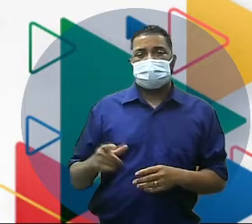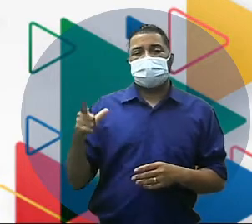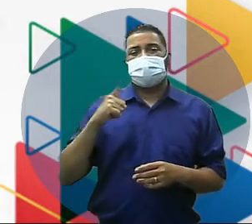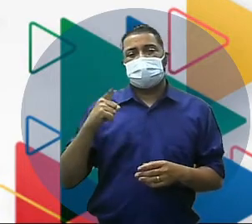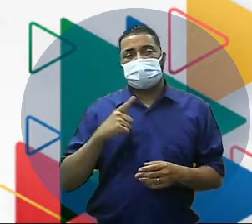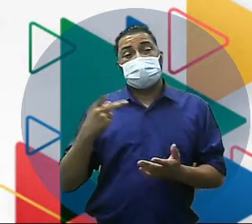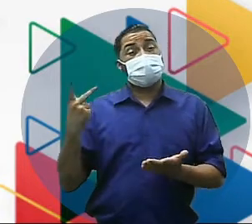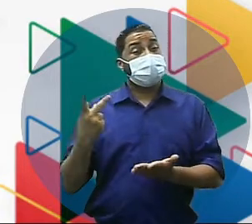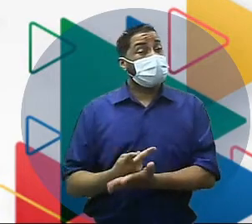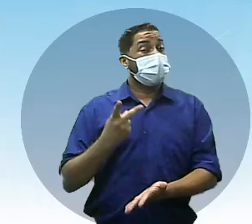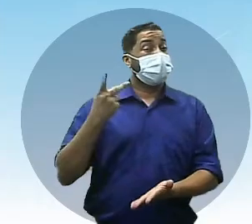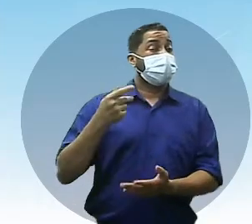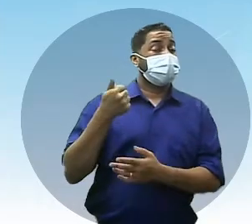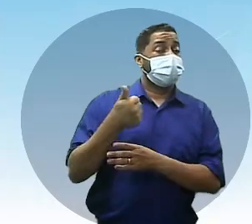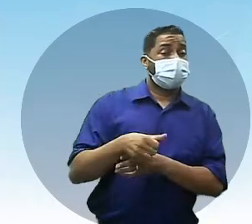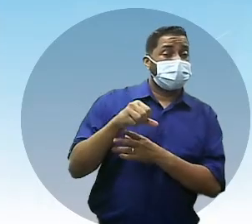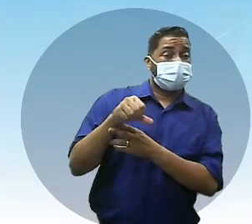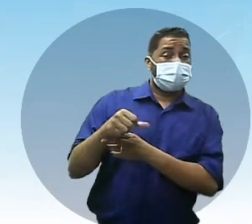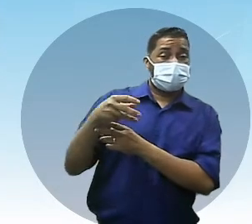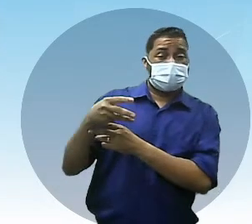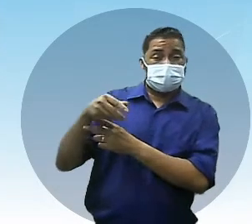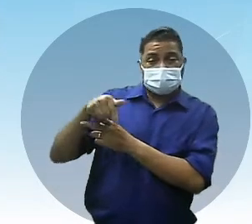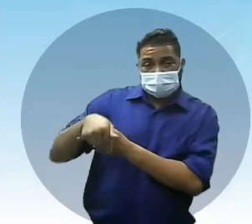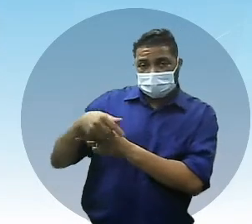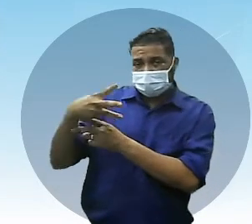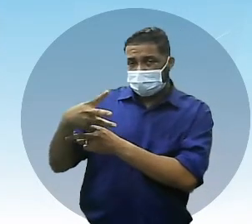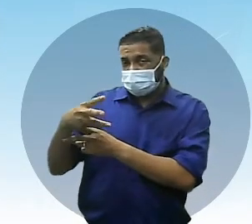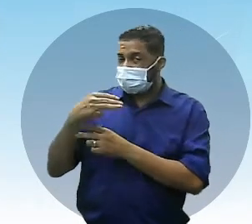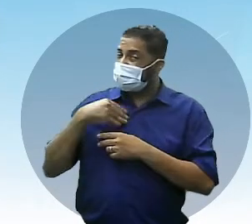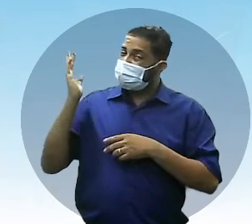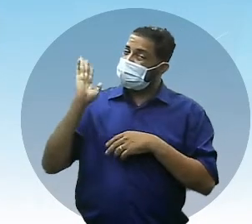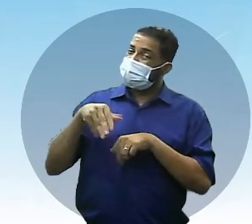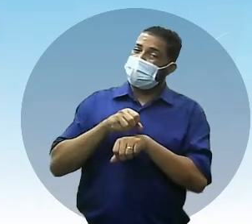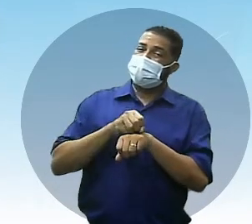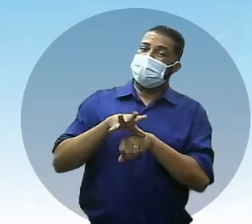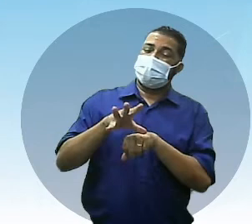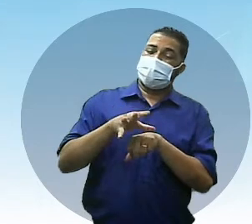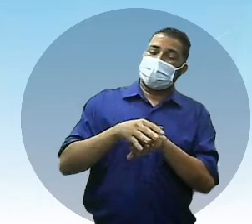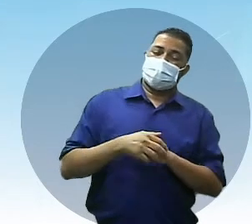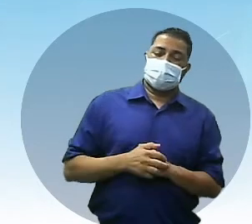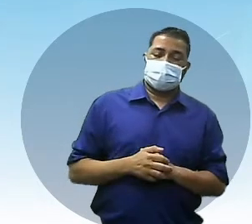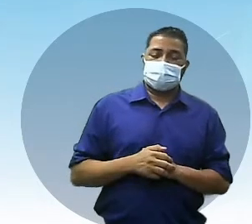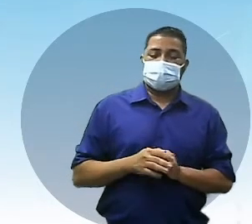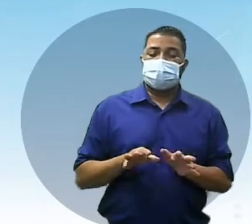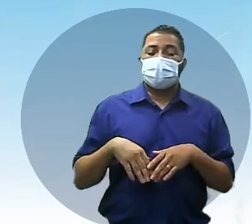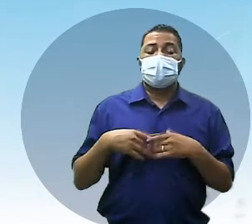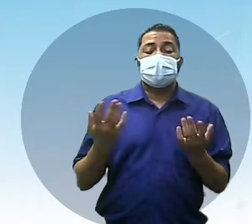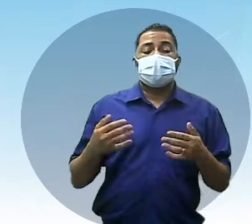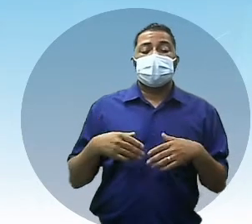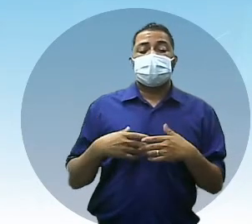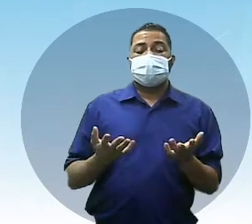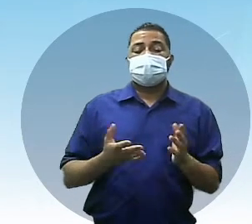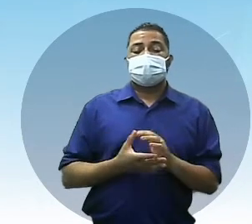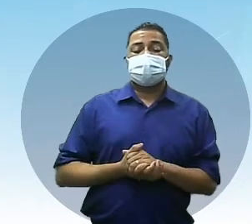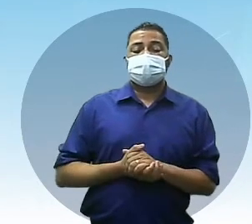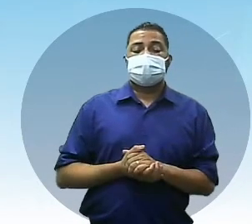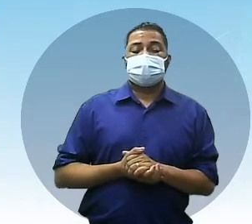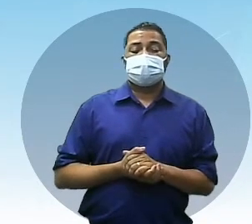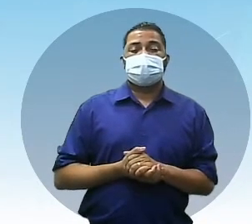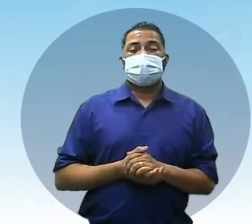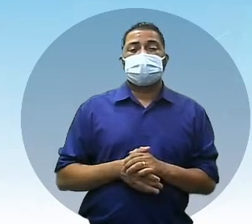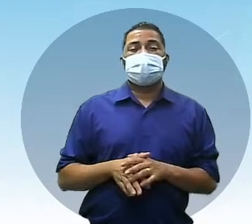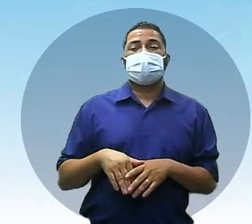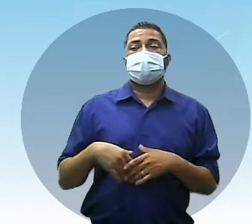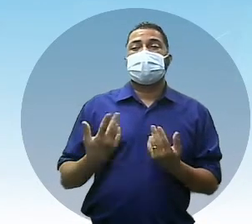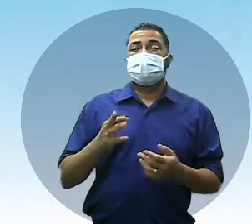estava acontecendo em 1973? Que o Pimpão já lhe disse. Qual foi? Robertão, qual